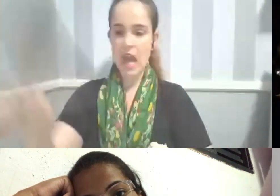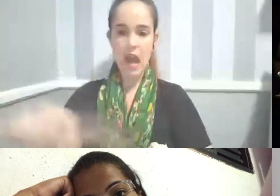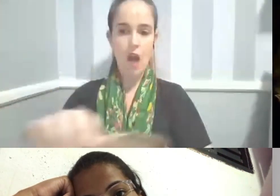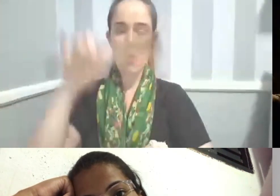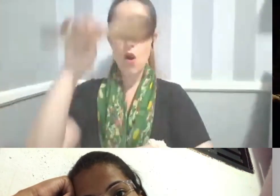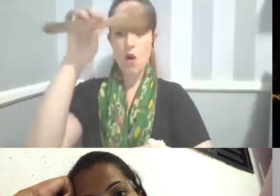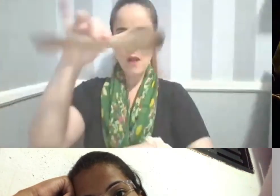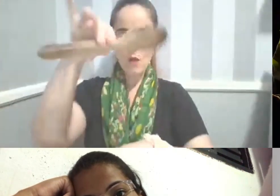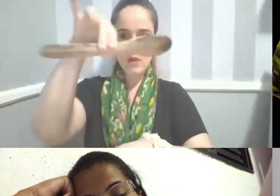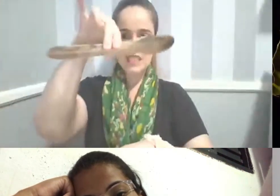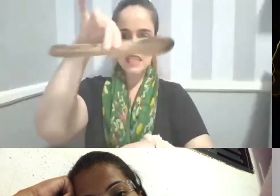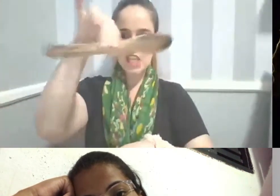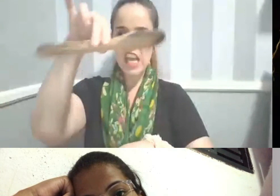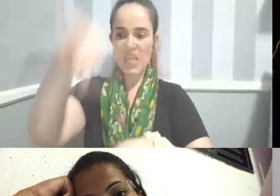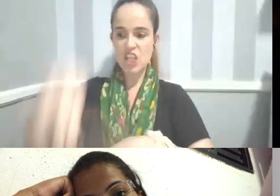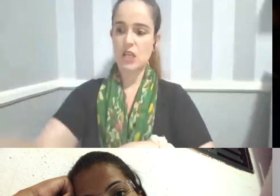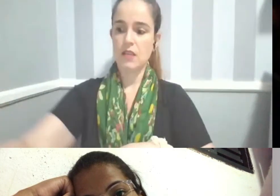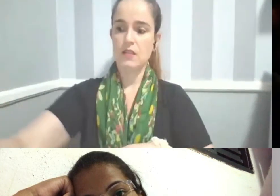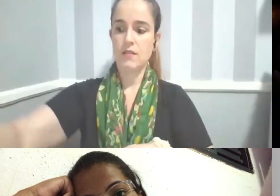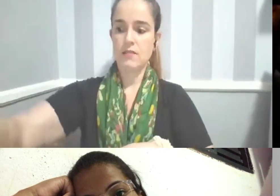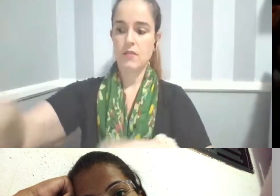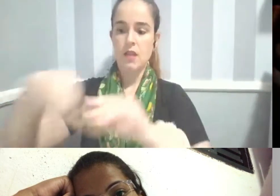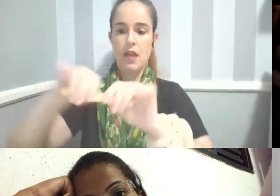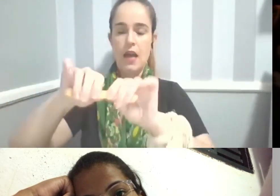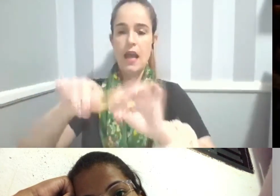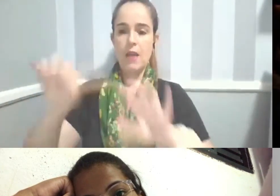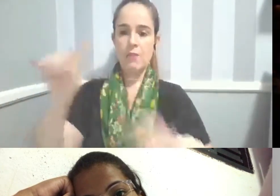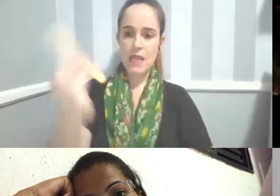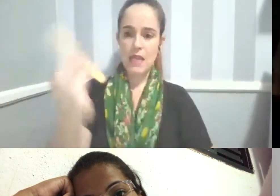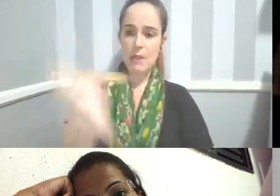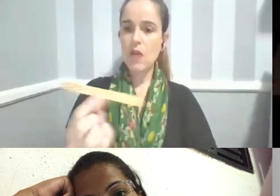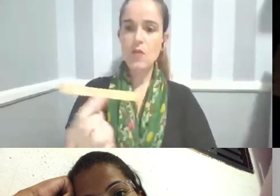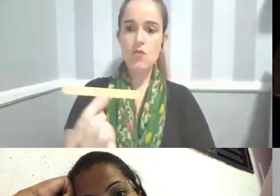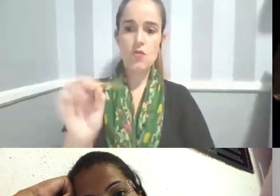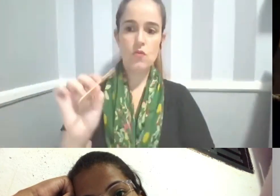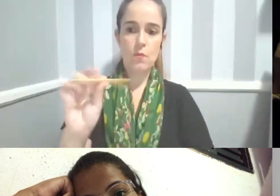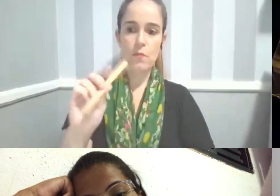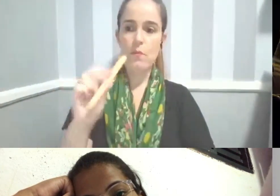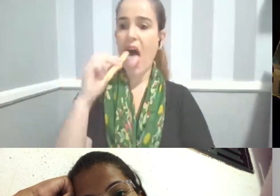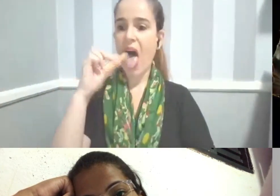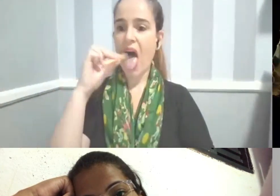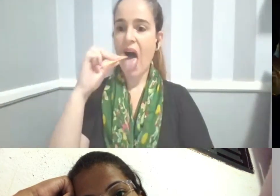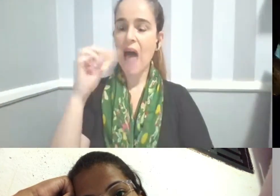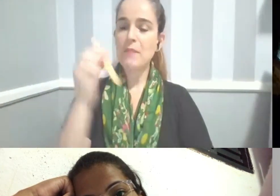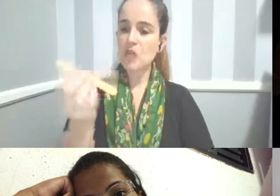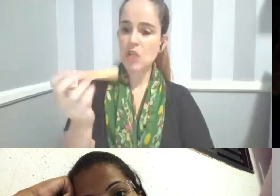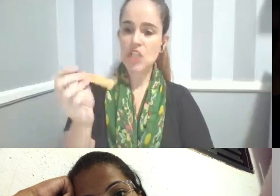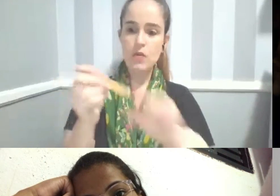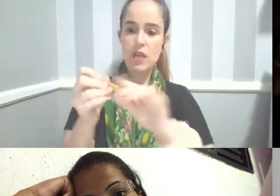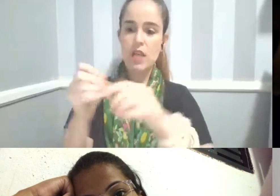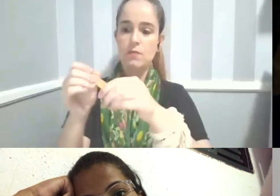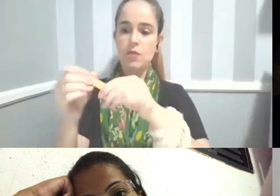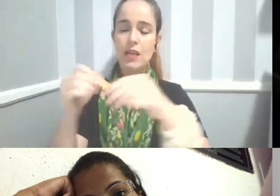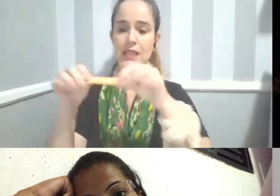de ferro, uma coisa que seja rígida. Por exemplo, eu tenho um abaixador